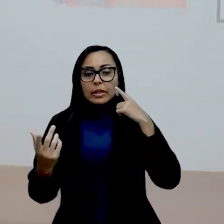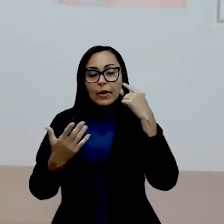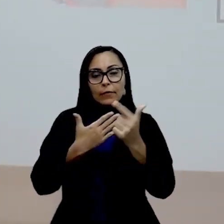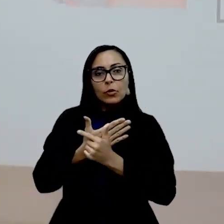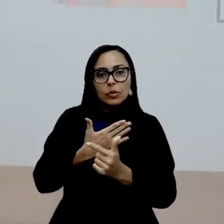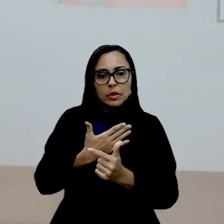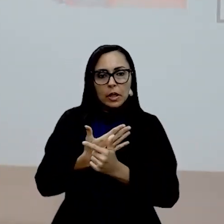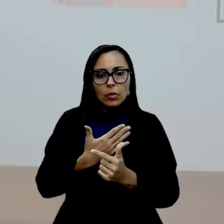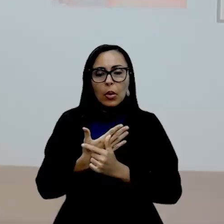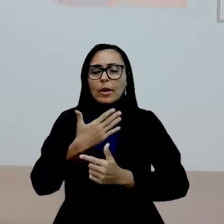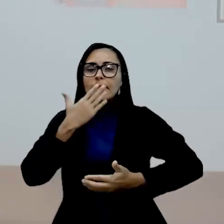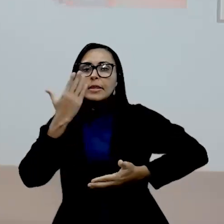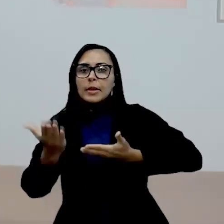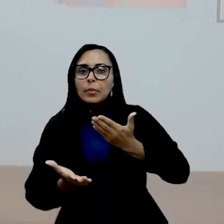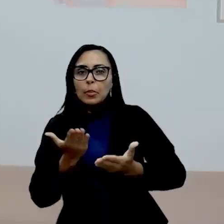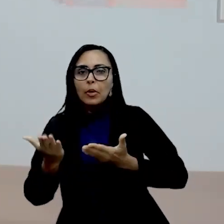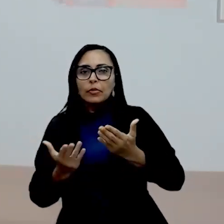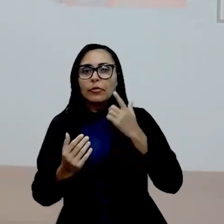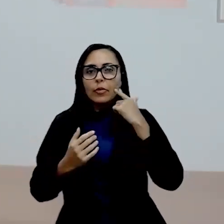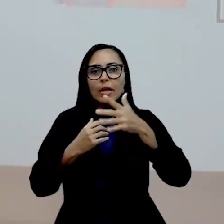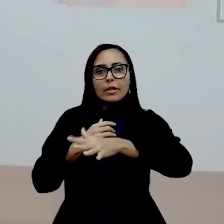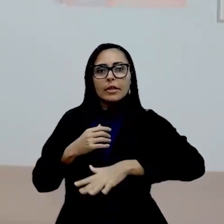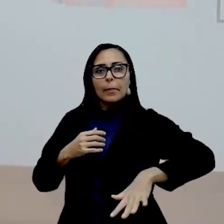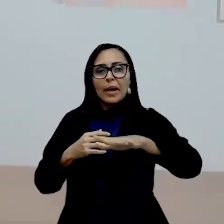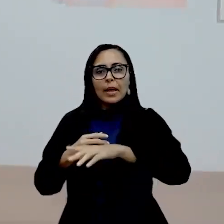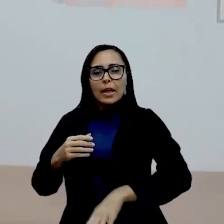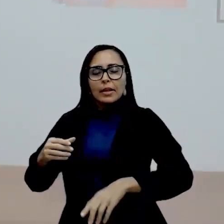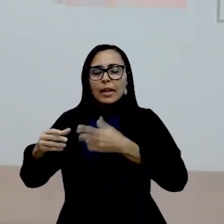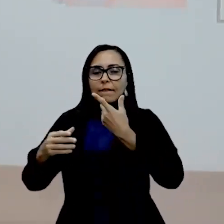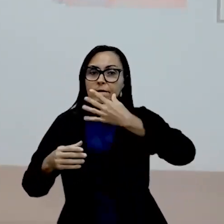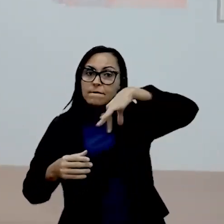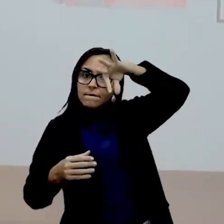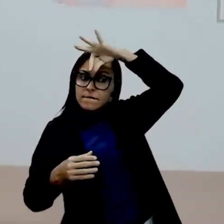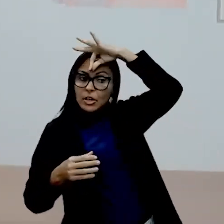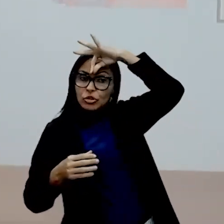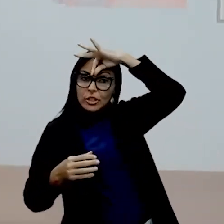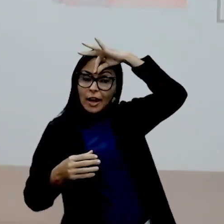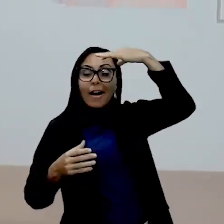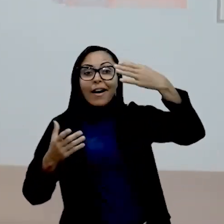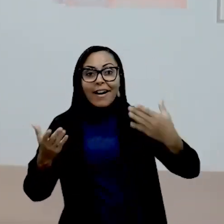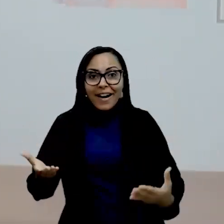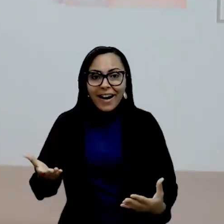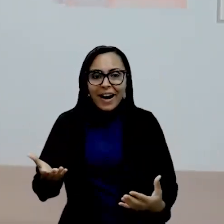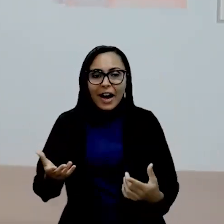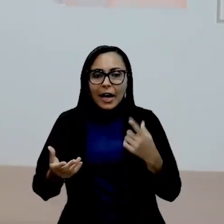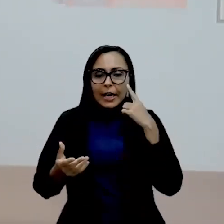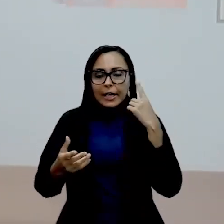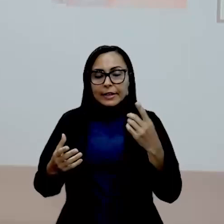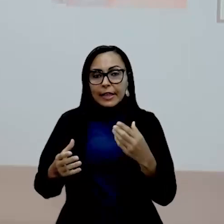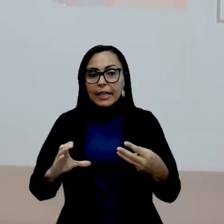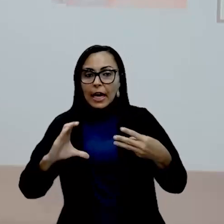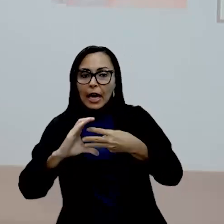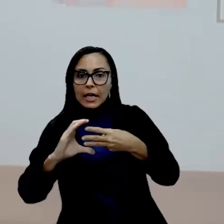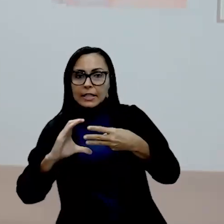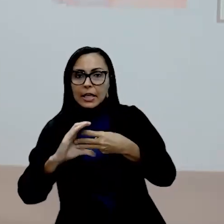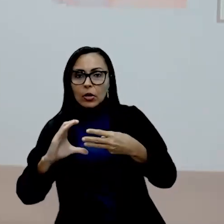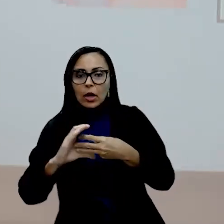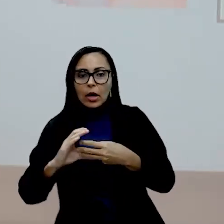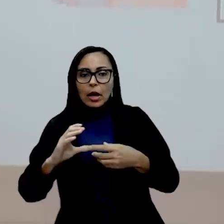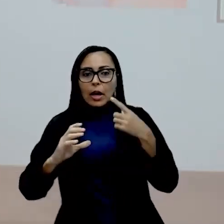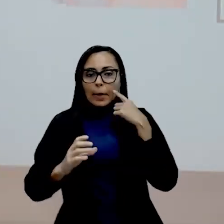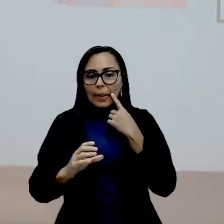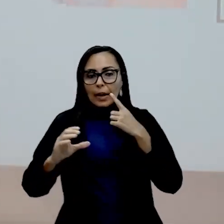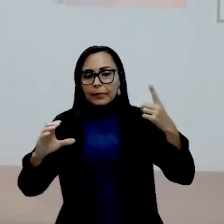promover o tamponamento da acidez vaginal e a nutrição da célula para alcançar o seu objetivo, que é a fecundação,